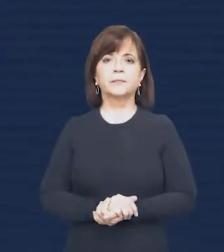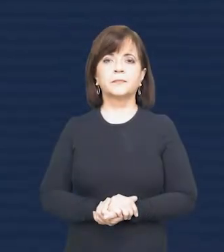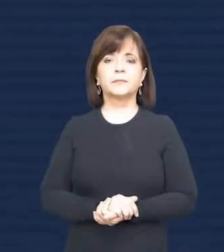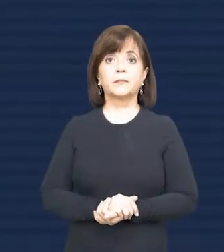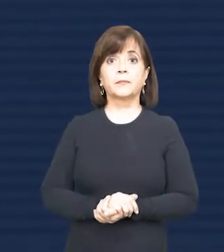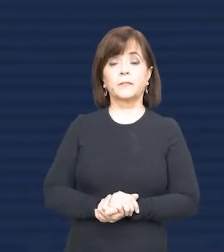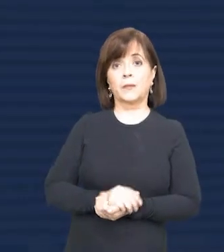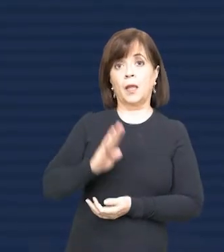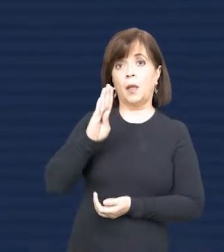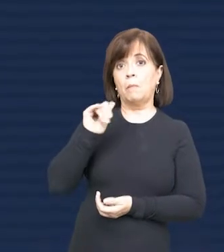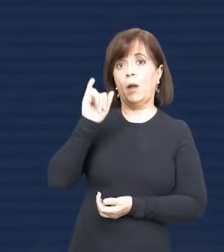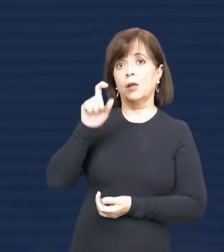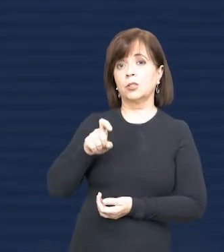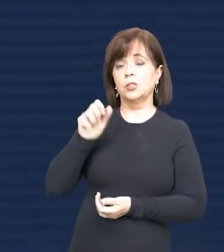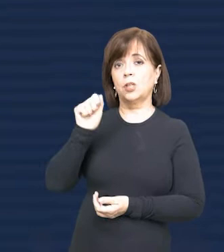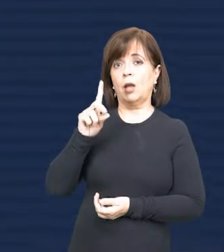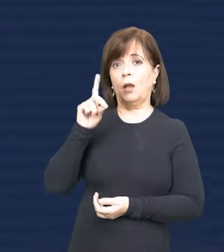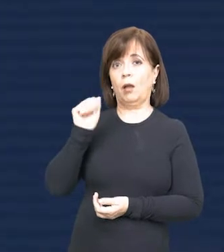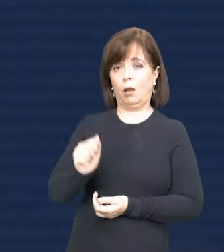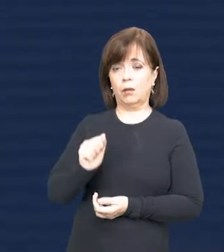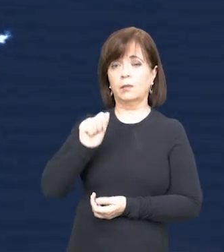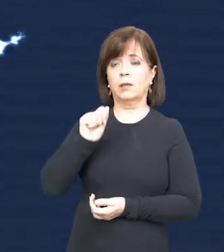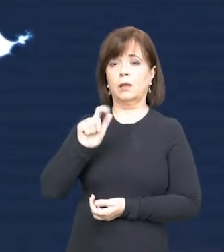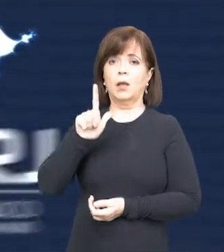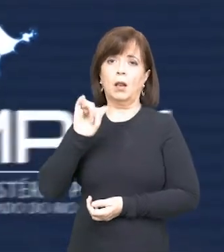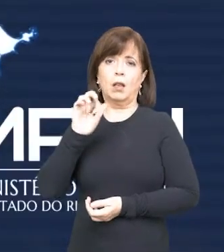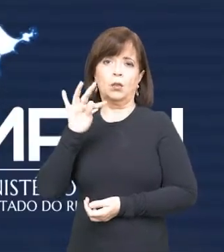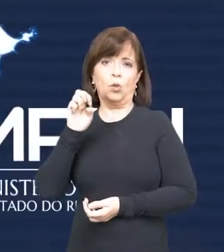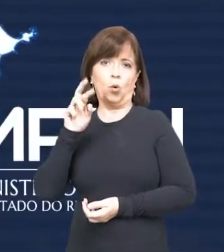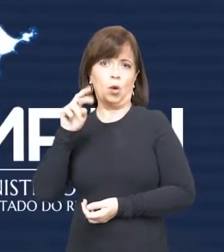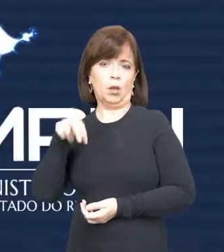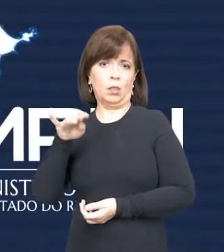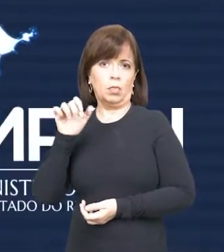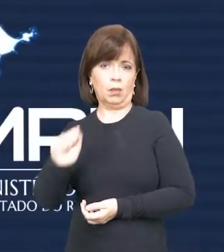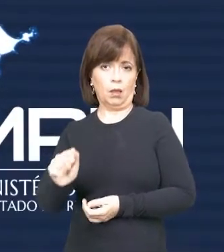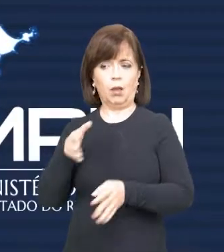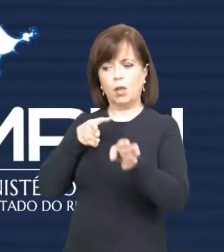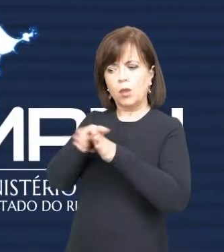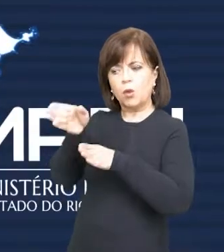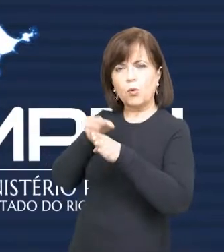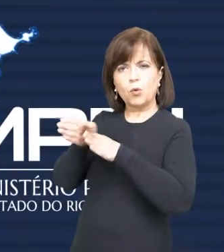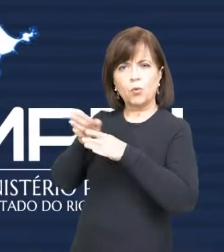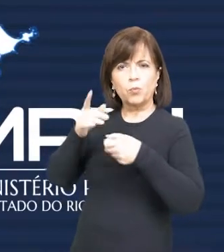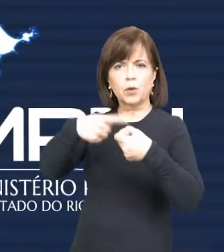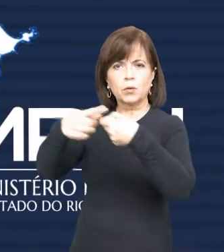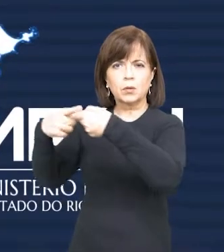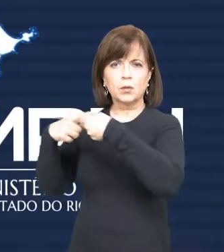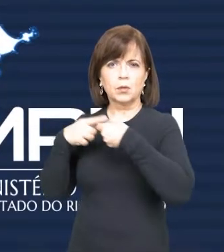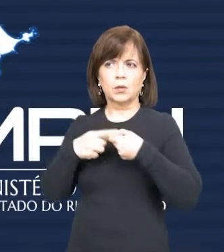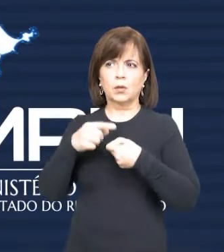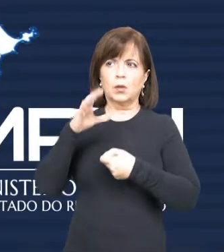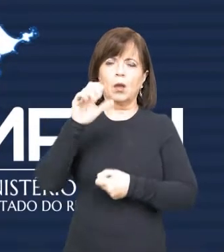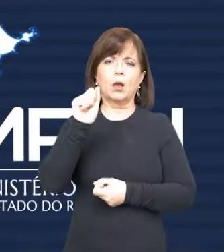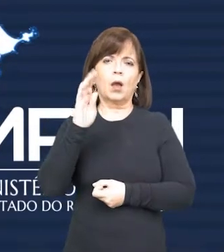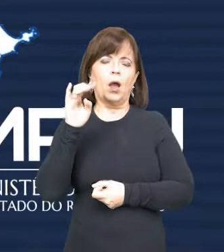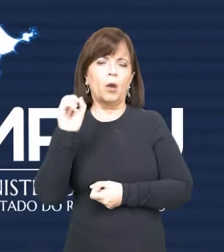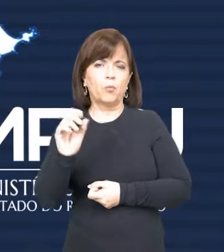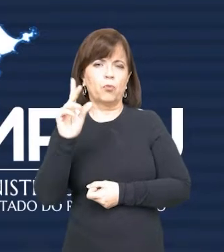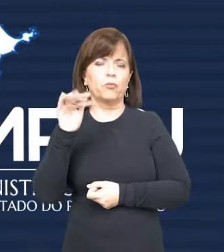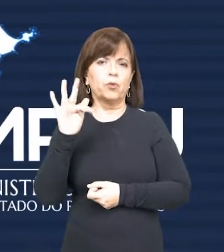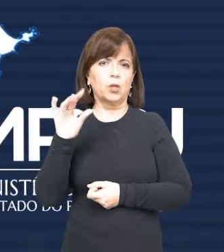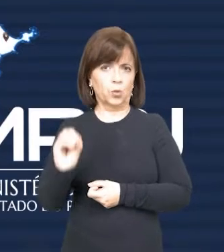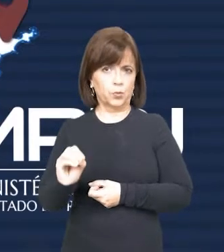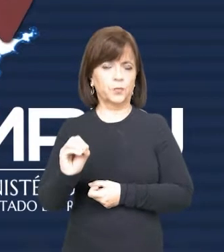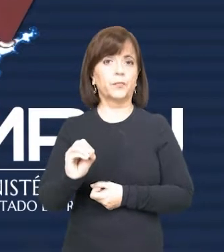Na Baixada Litorânea, o MPRJ expediu recomendação para que os municípios de Cabo Frio, Araruama,